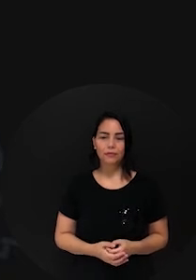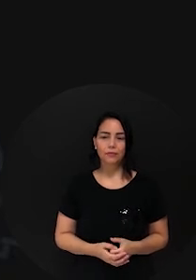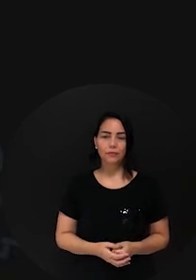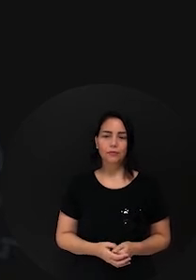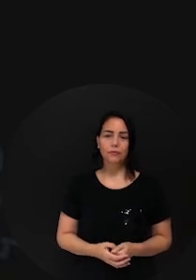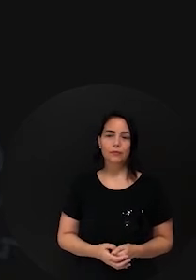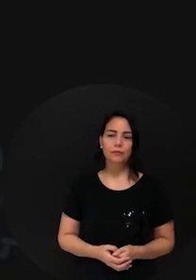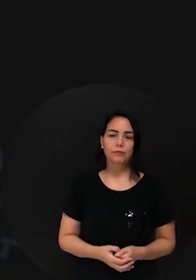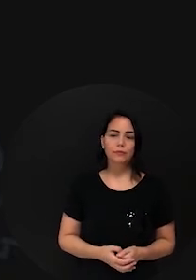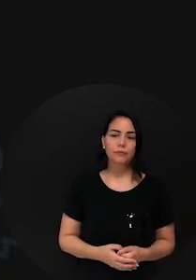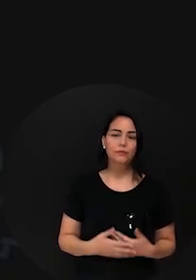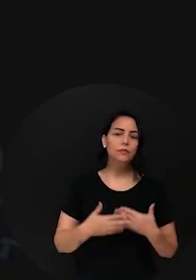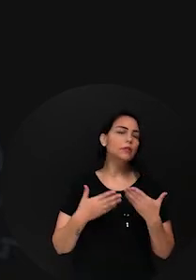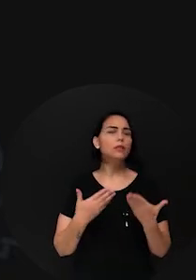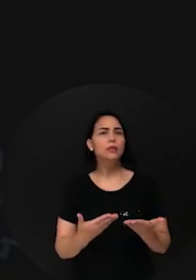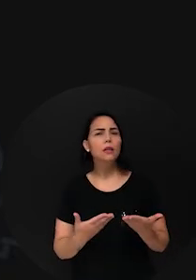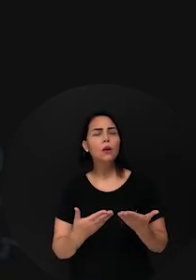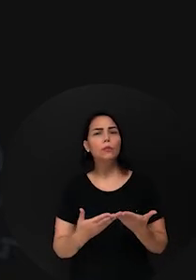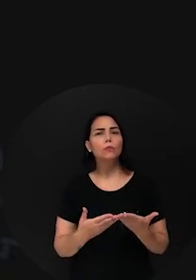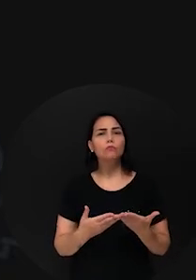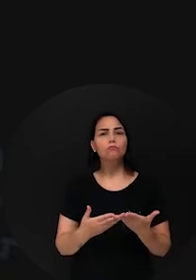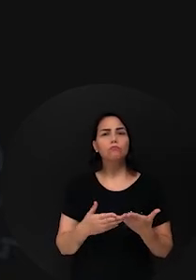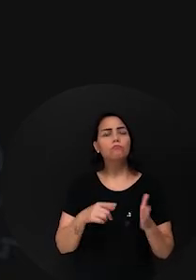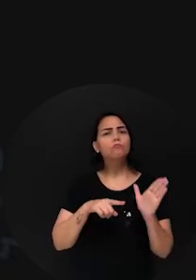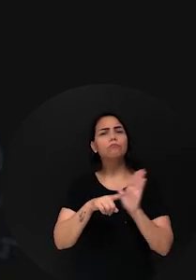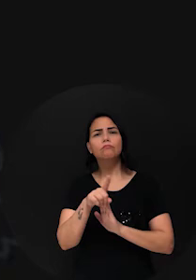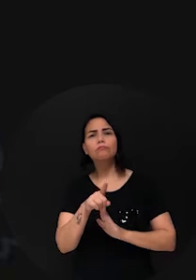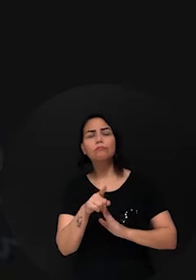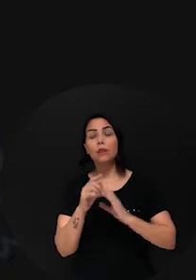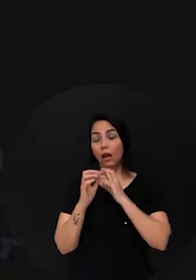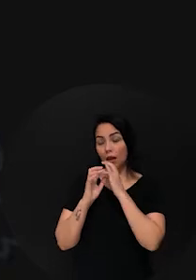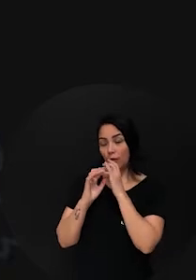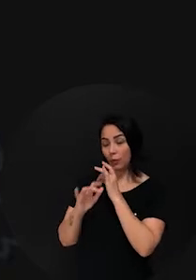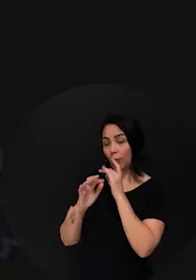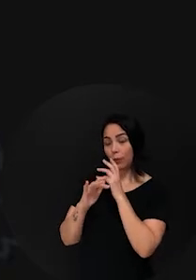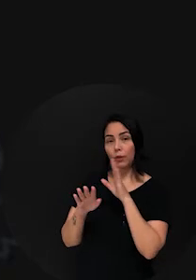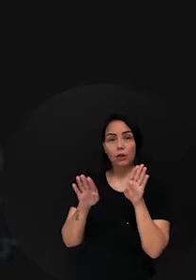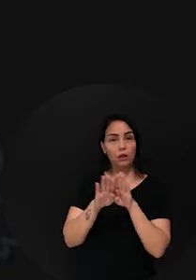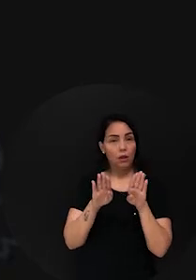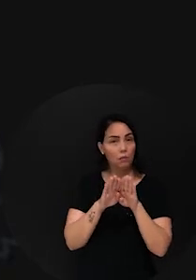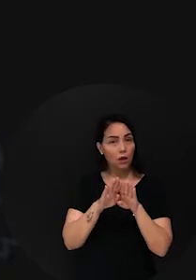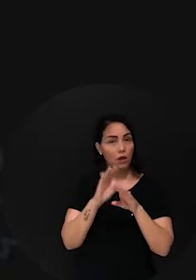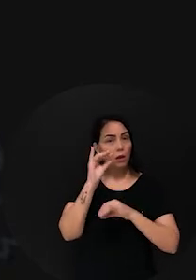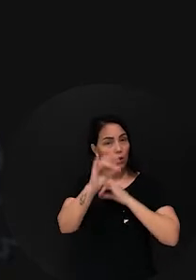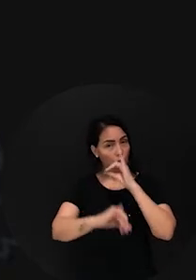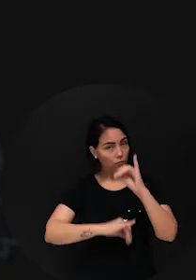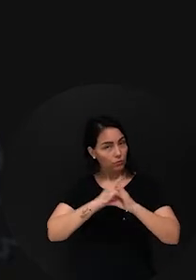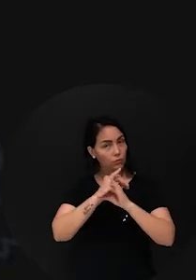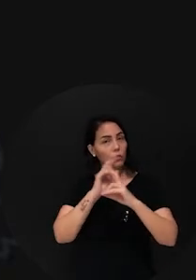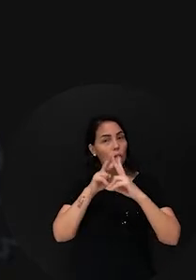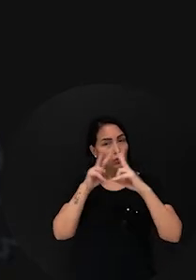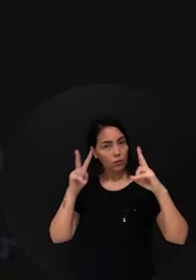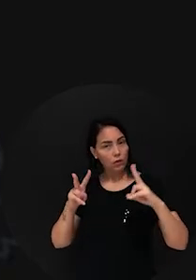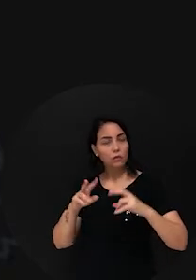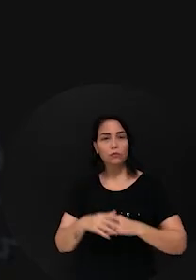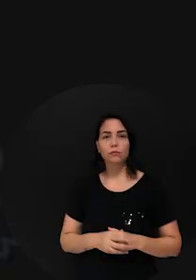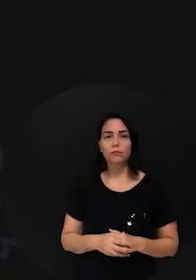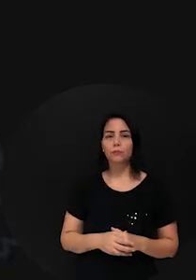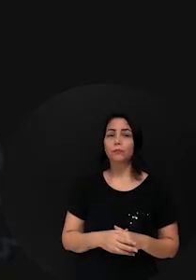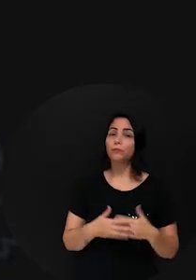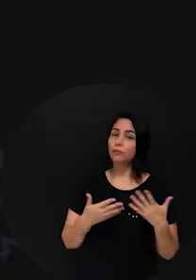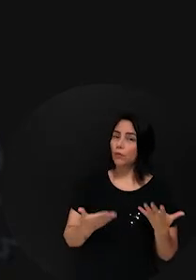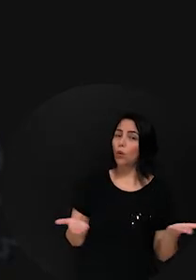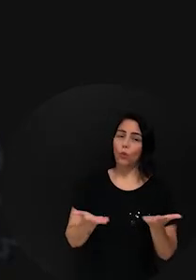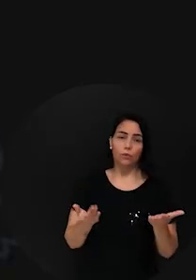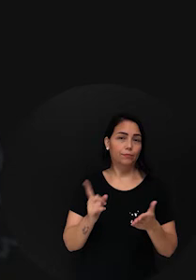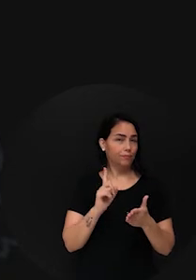Ângela, o Matheus pergunta se a flauta doce também não vai ter aula presencial. Por enquanto, a flauta